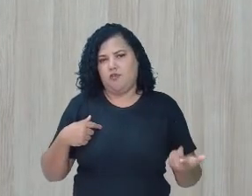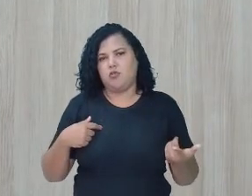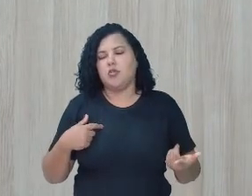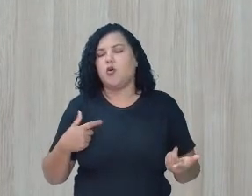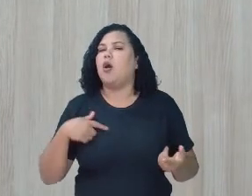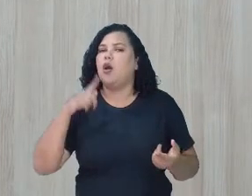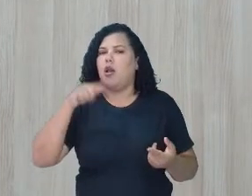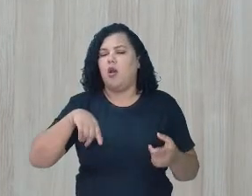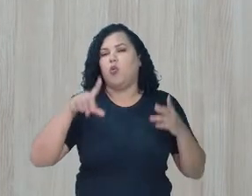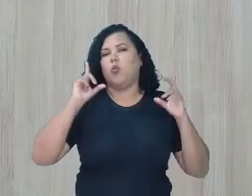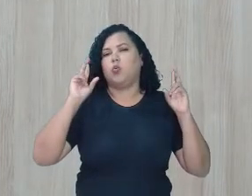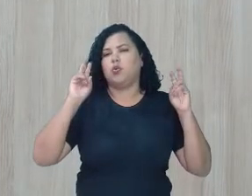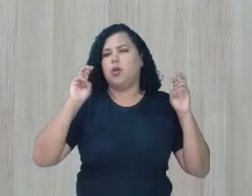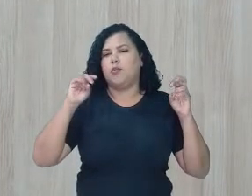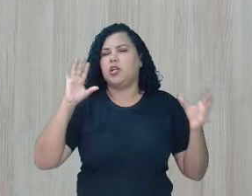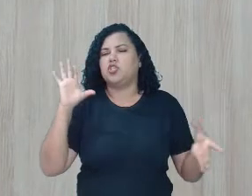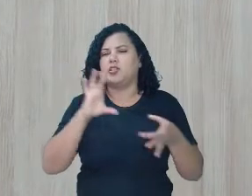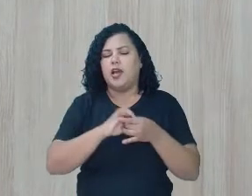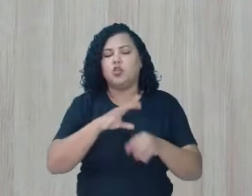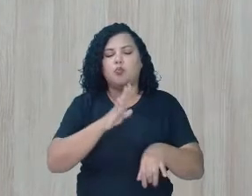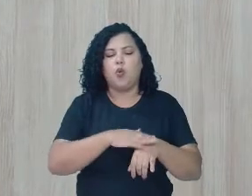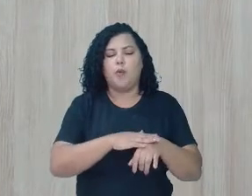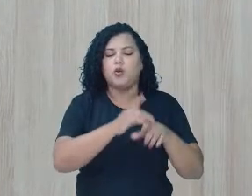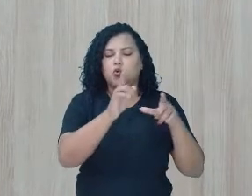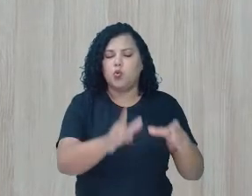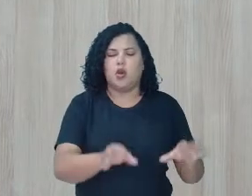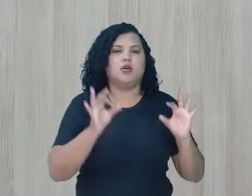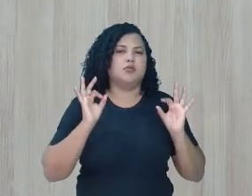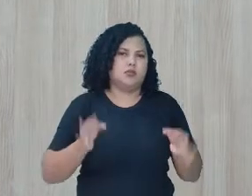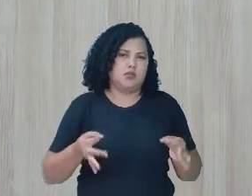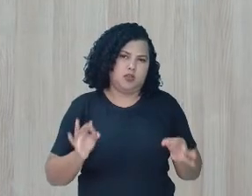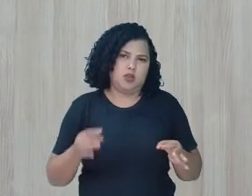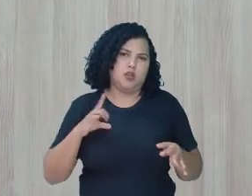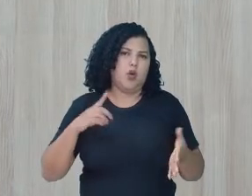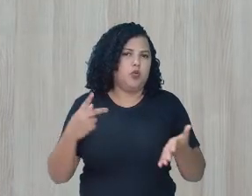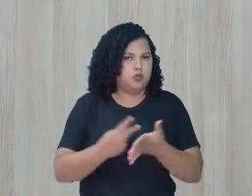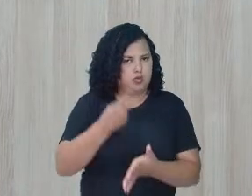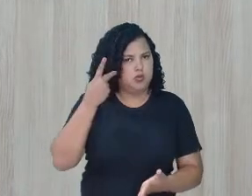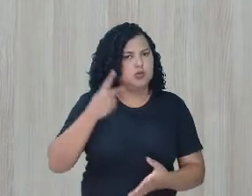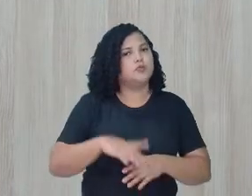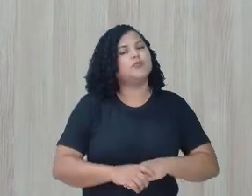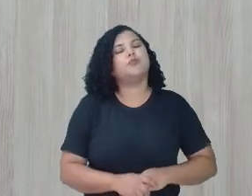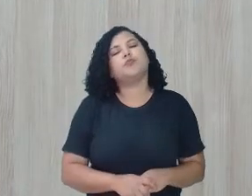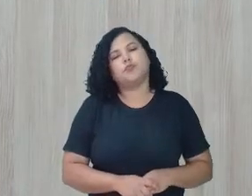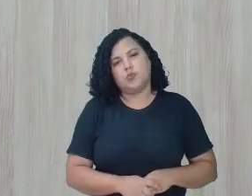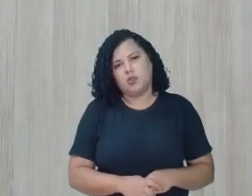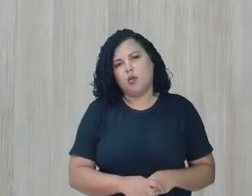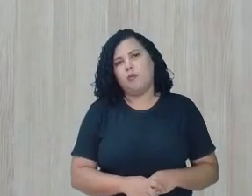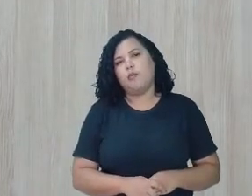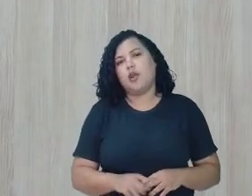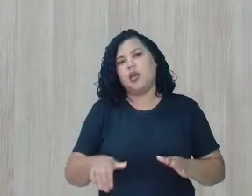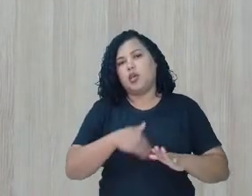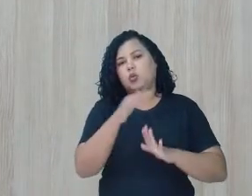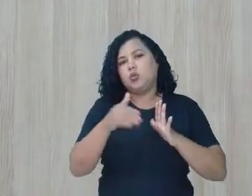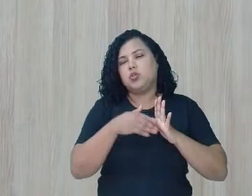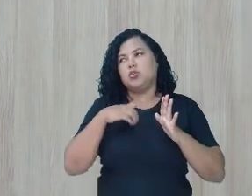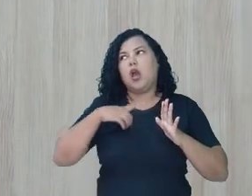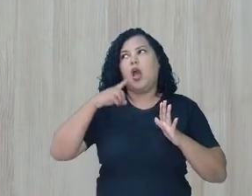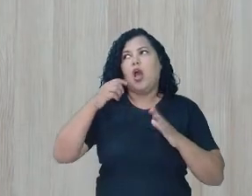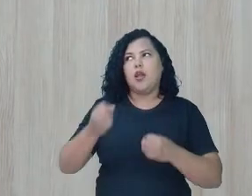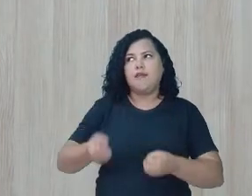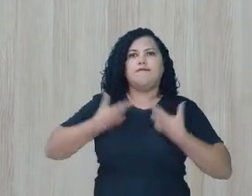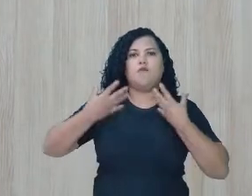uma questão de estar no momento e no local exato em que está acontecendo. Isso para que tudo isso sirva de gatilho para